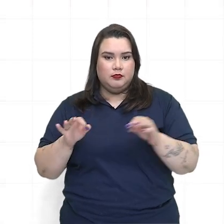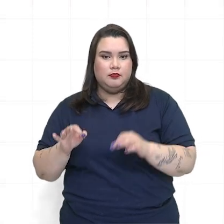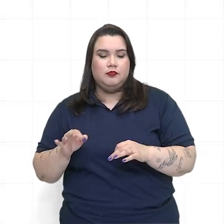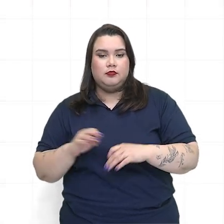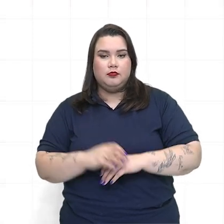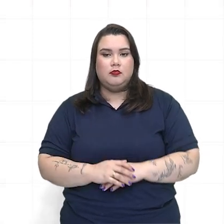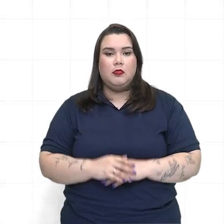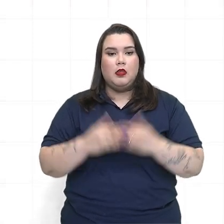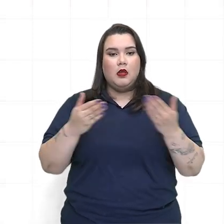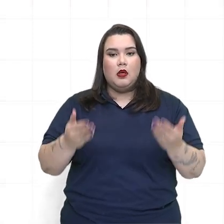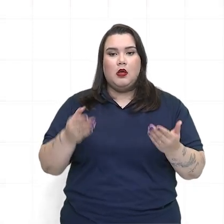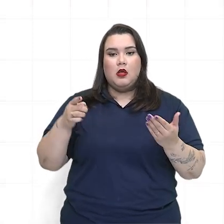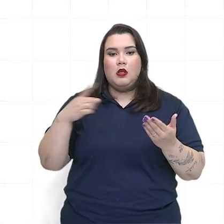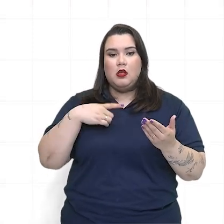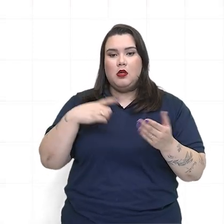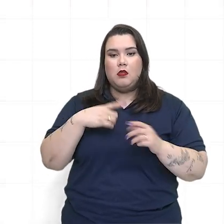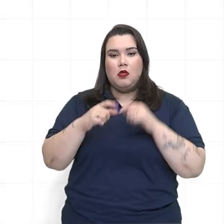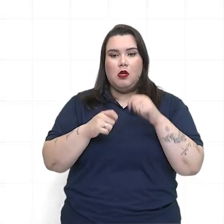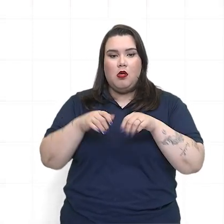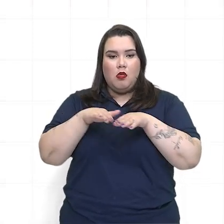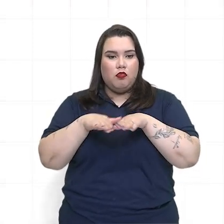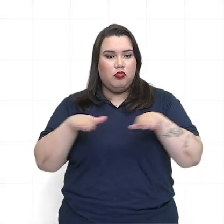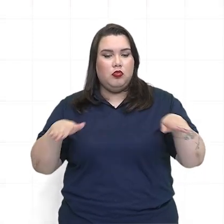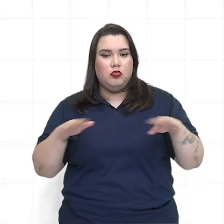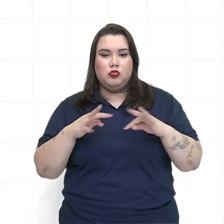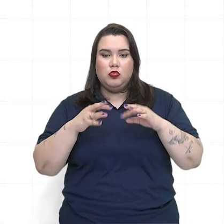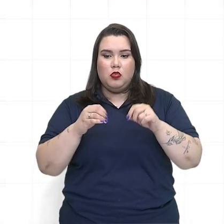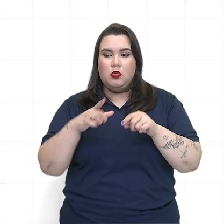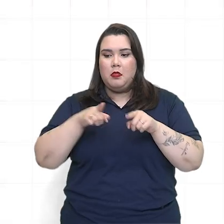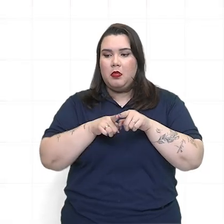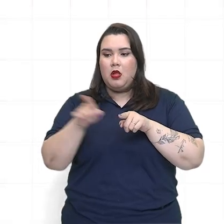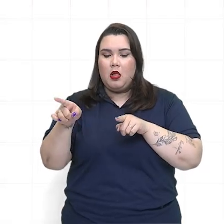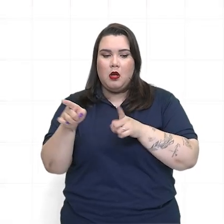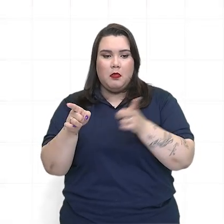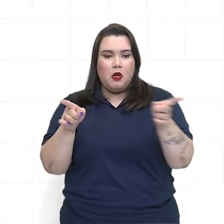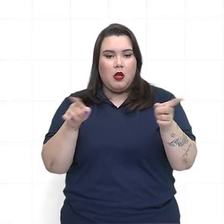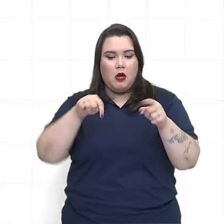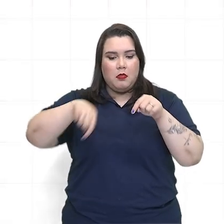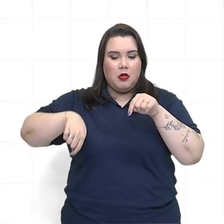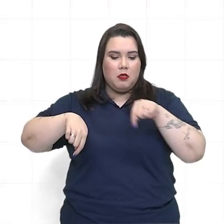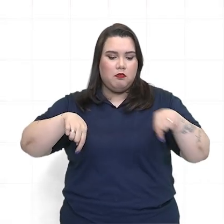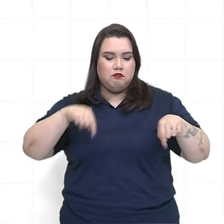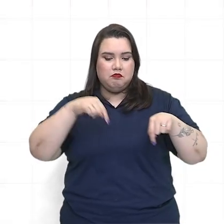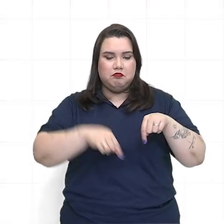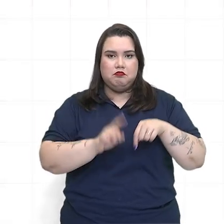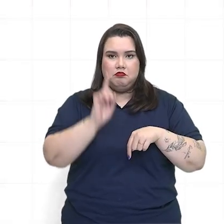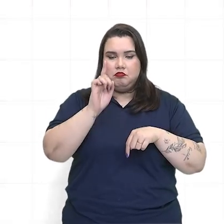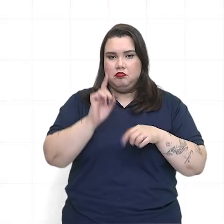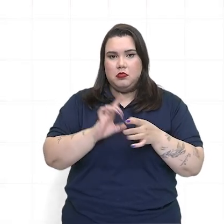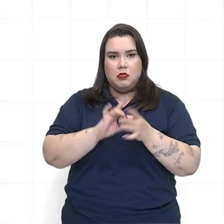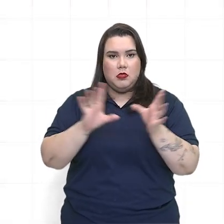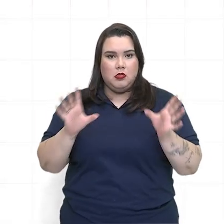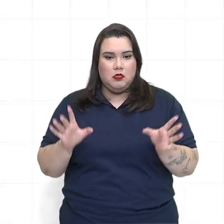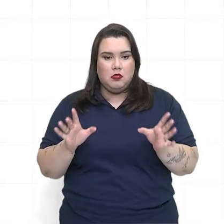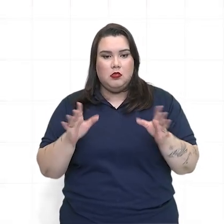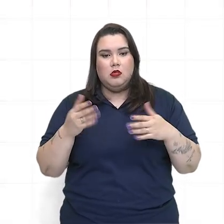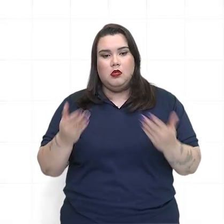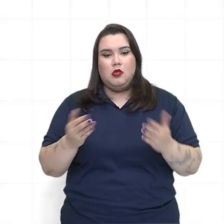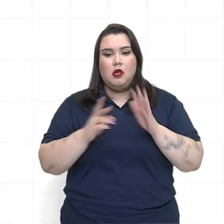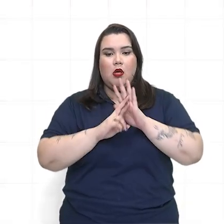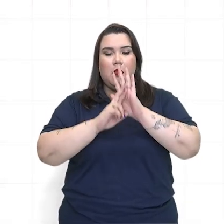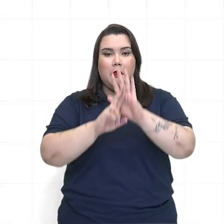que se estende indefinidamente em todas as direções. Então, indicamos cada plano por uma